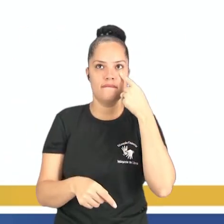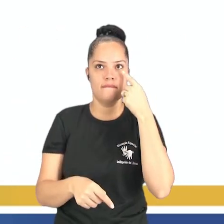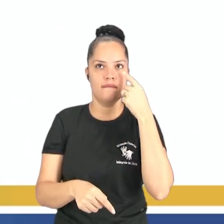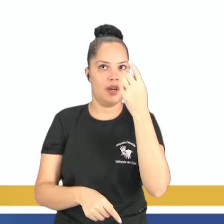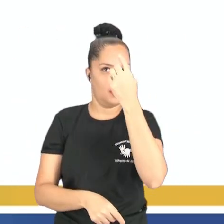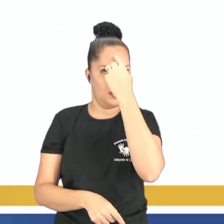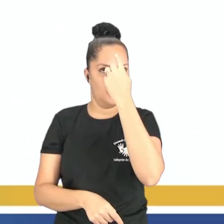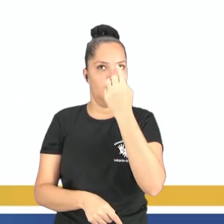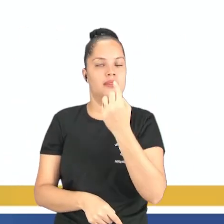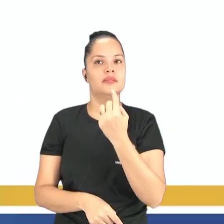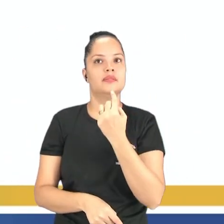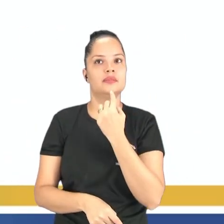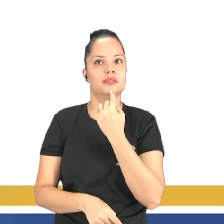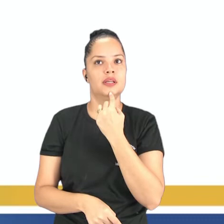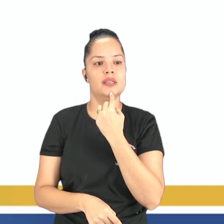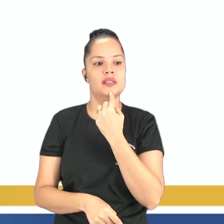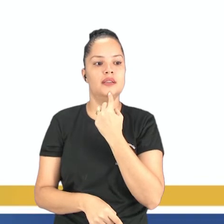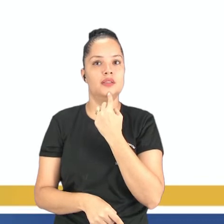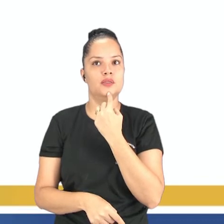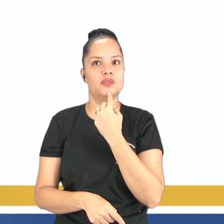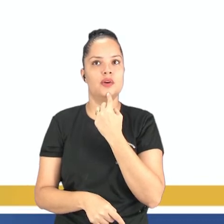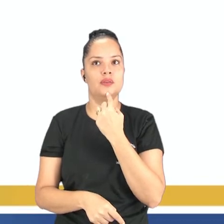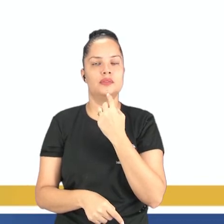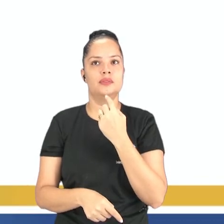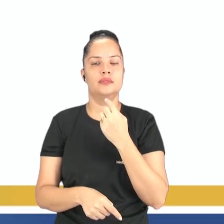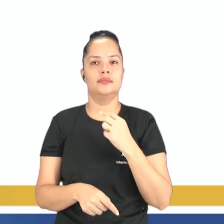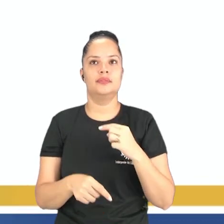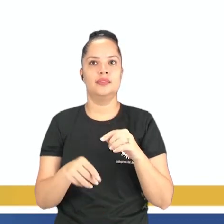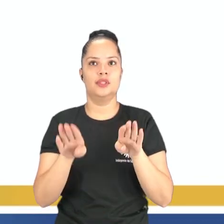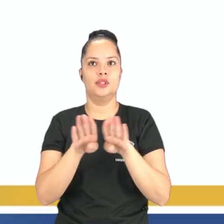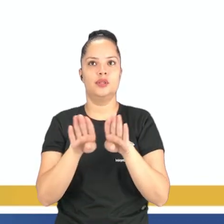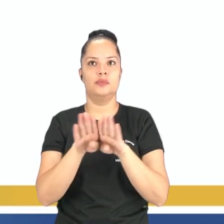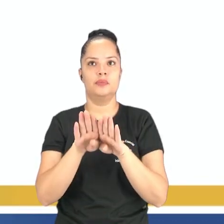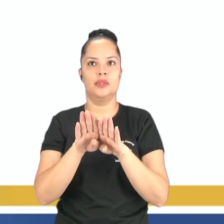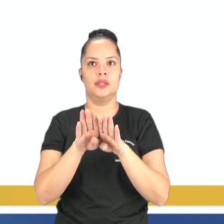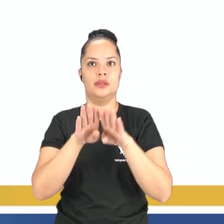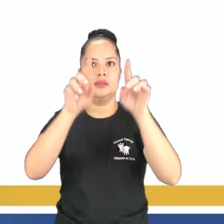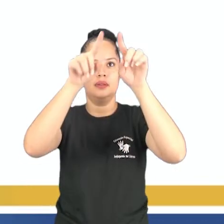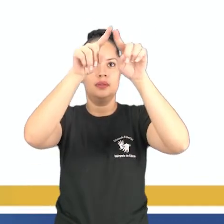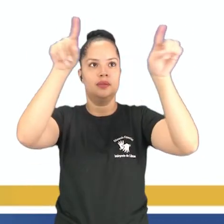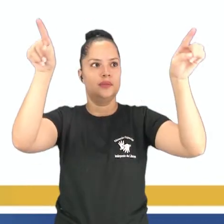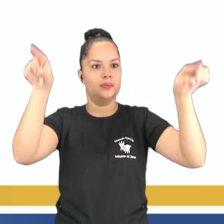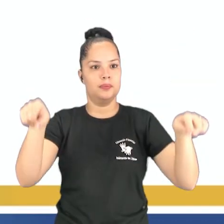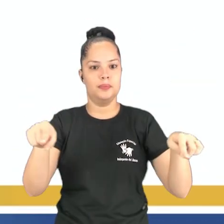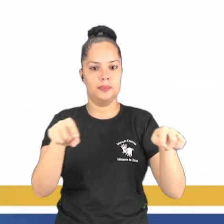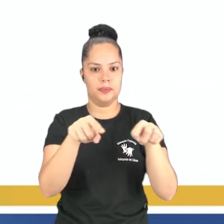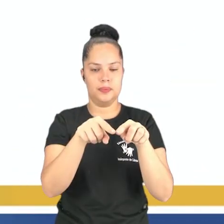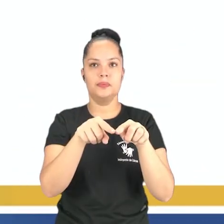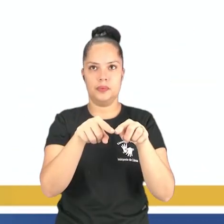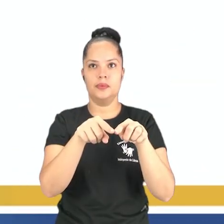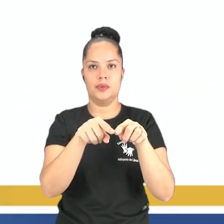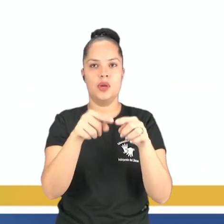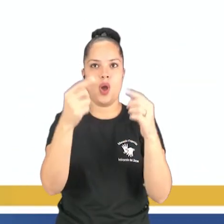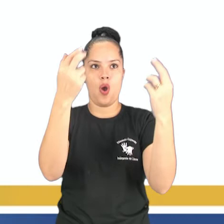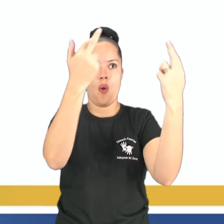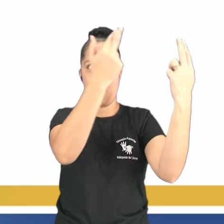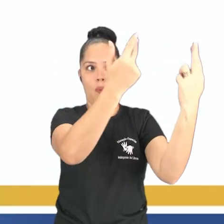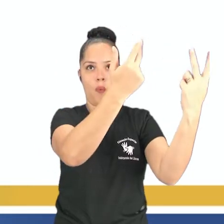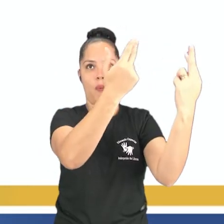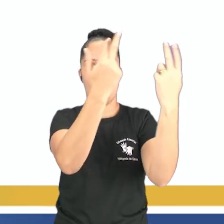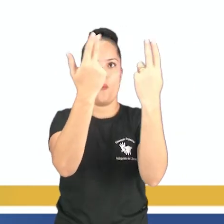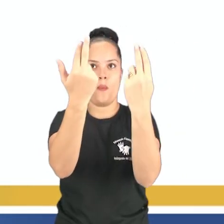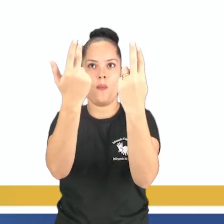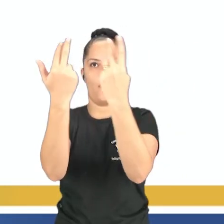2 bolinhas, olha, que elas aparecem também sob um efeito de translação. Observe aí